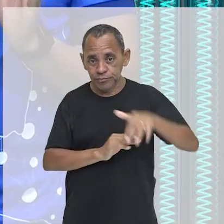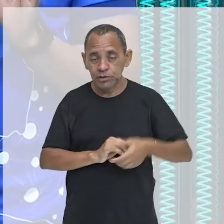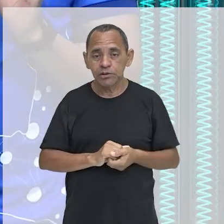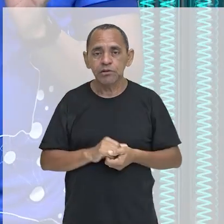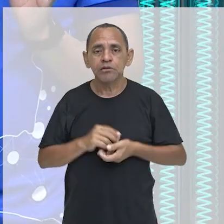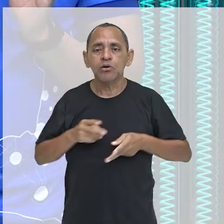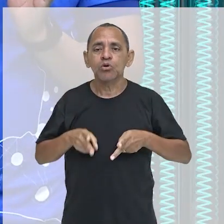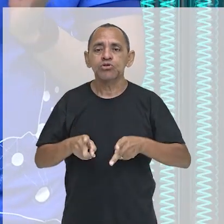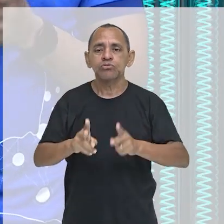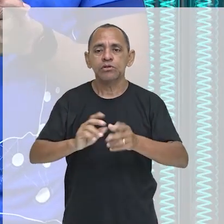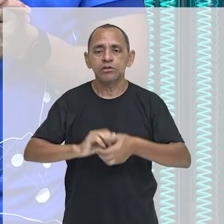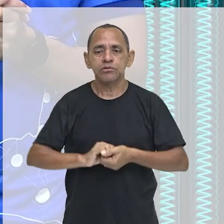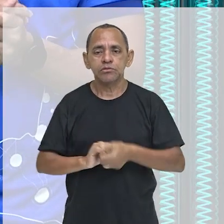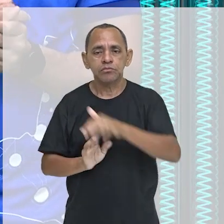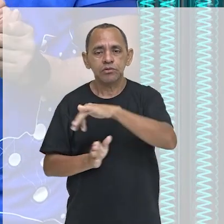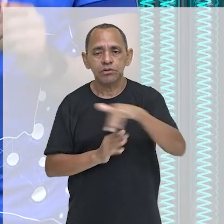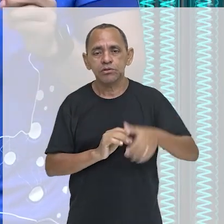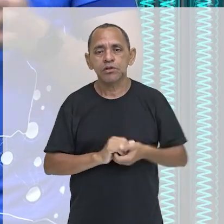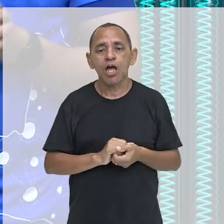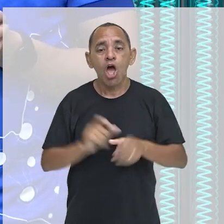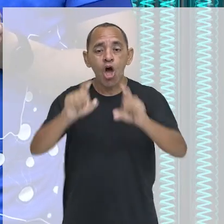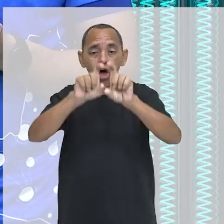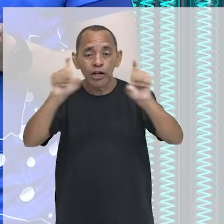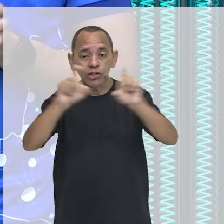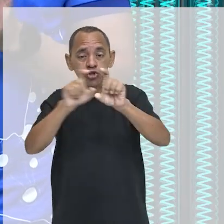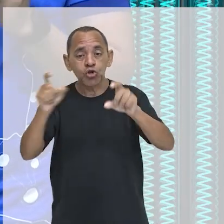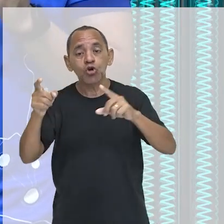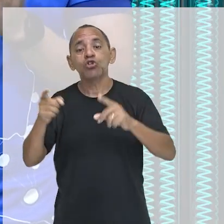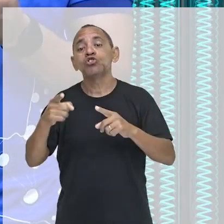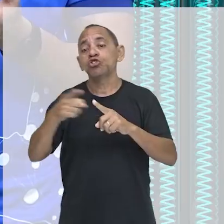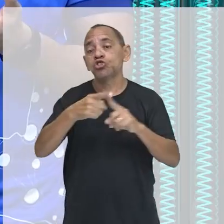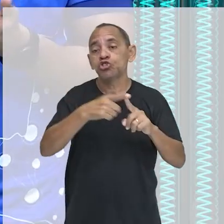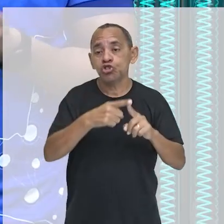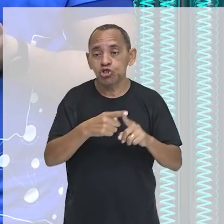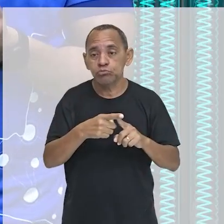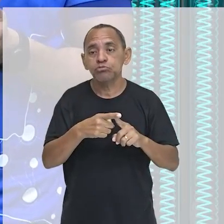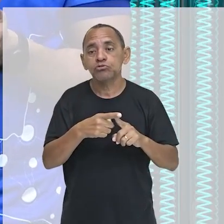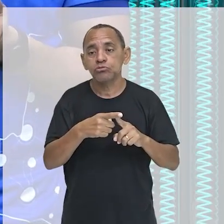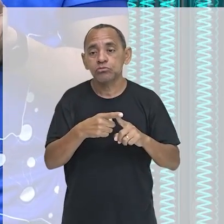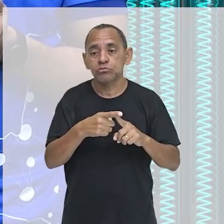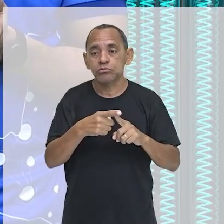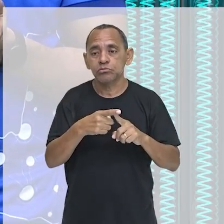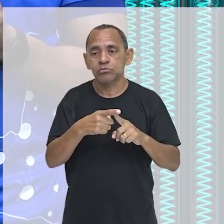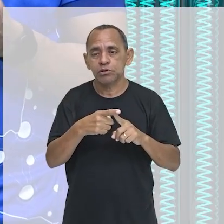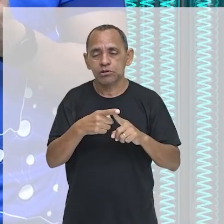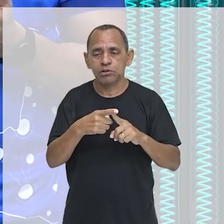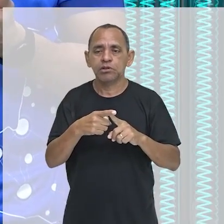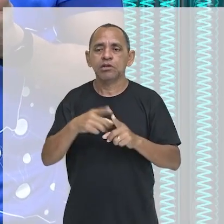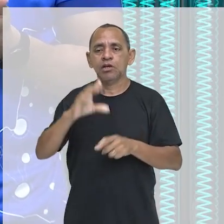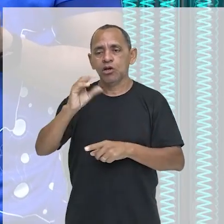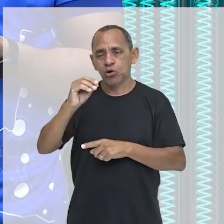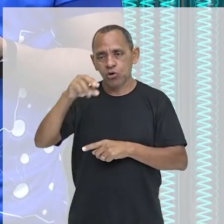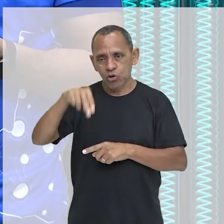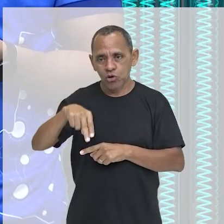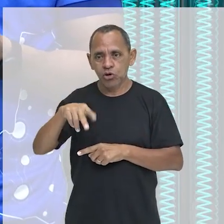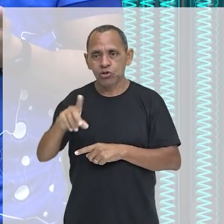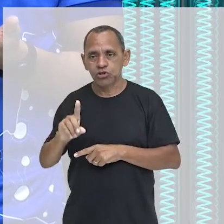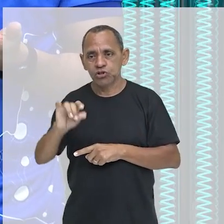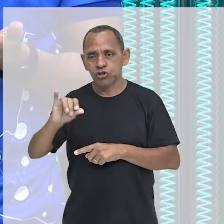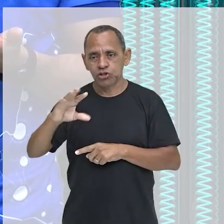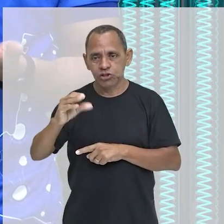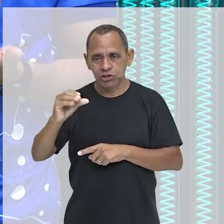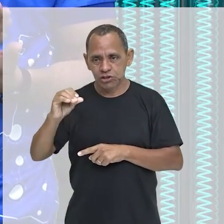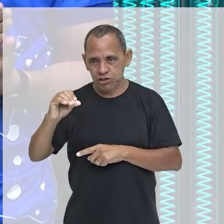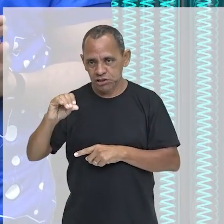vai mostrar para vocês sobre as orações condicionais do tipo 2, aliás, as orações condicionais, né, mas essas condicionais,